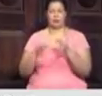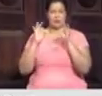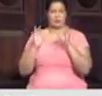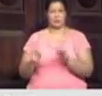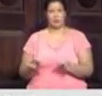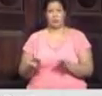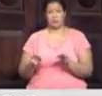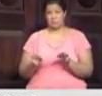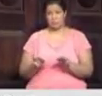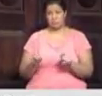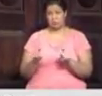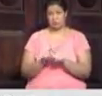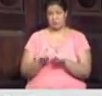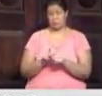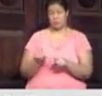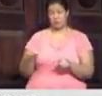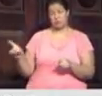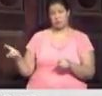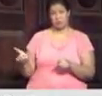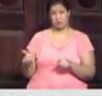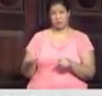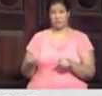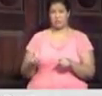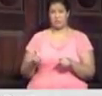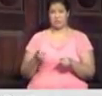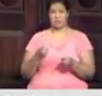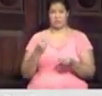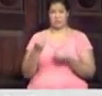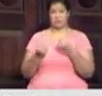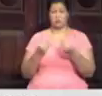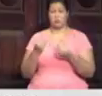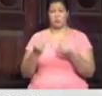mau acordo com o governo federal que ele tenta impor aqui